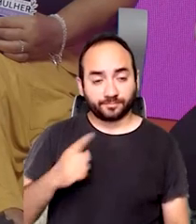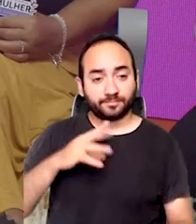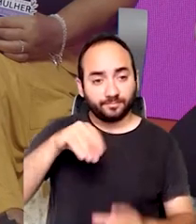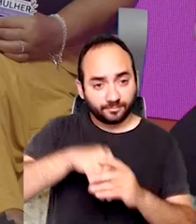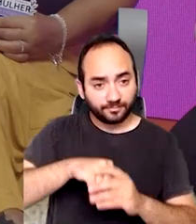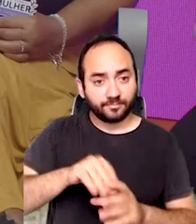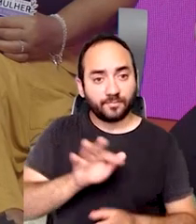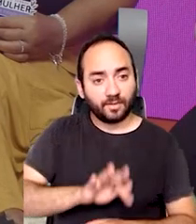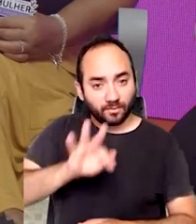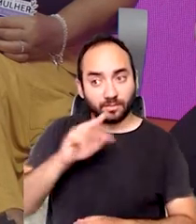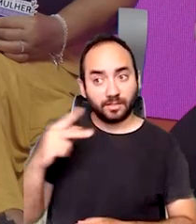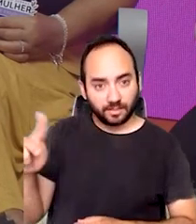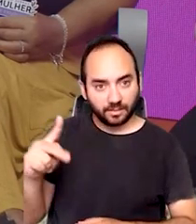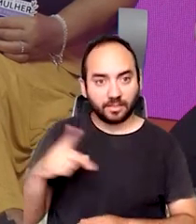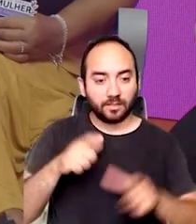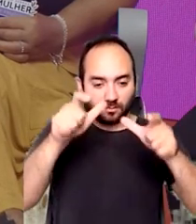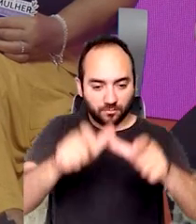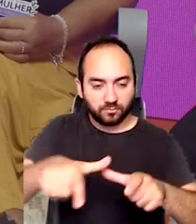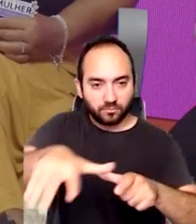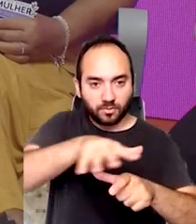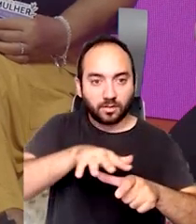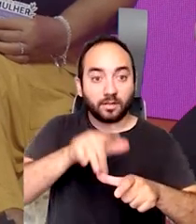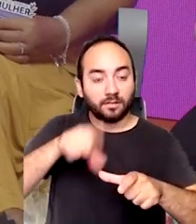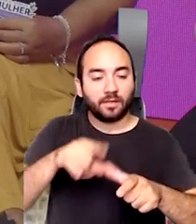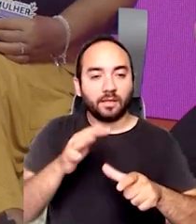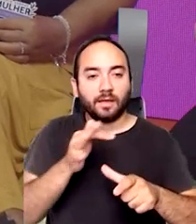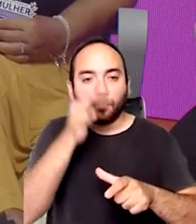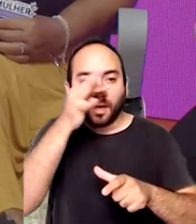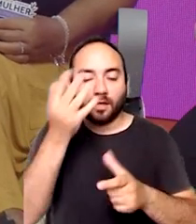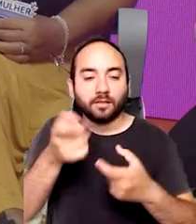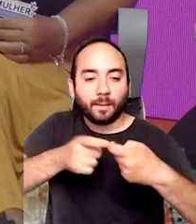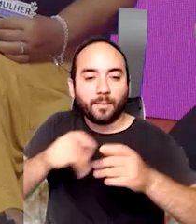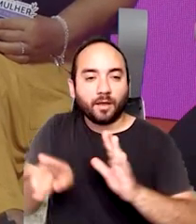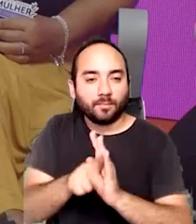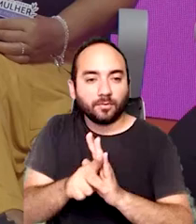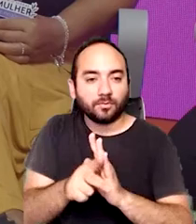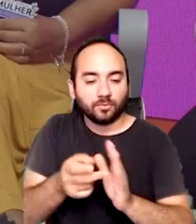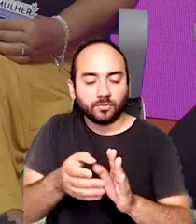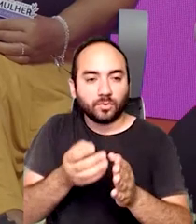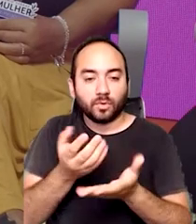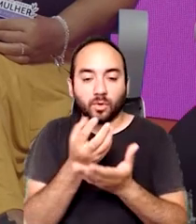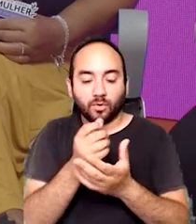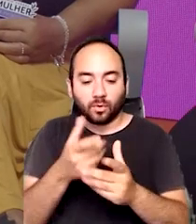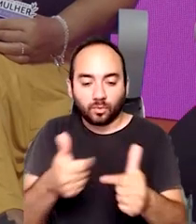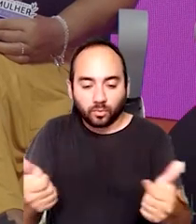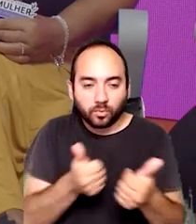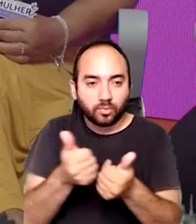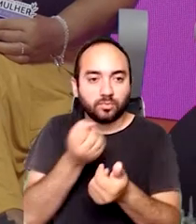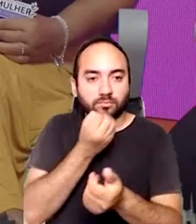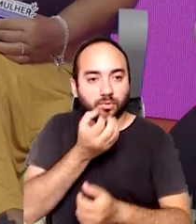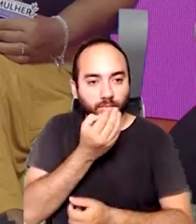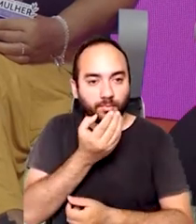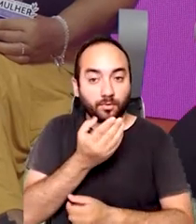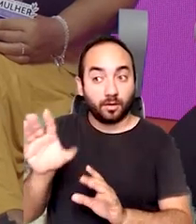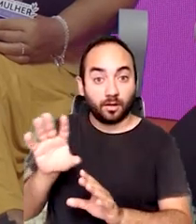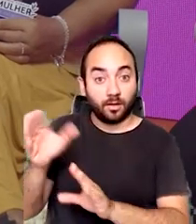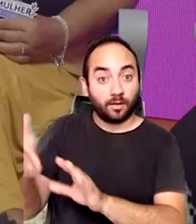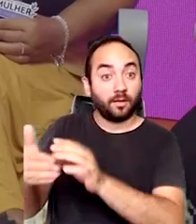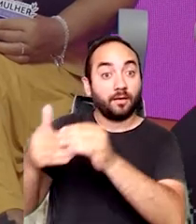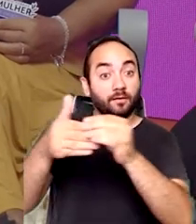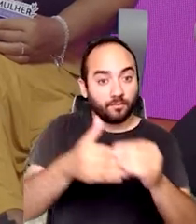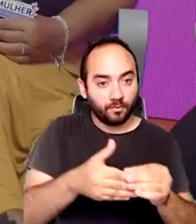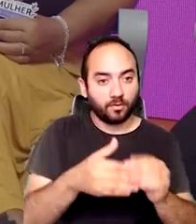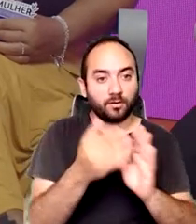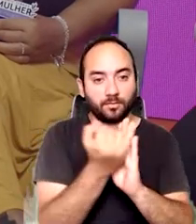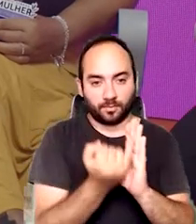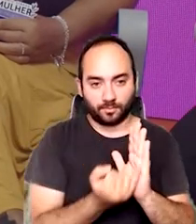aí dentro da faculdade dele tem um orto de plantas medicinais E aí eu passando com eu quando eu fui